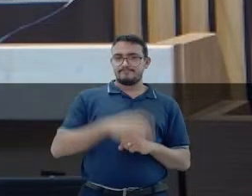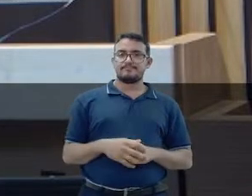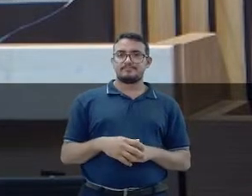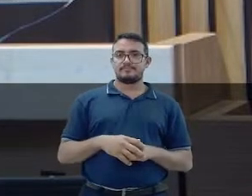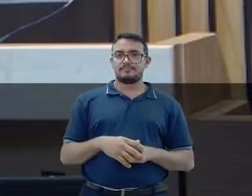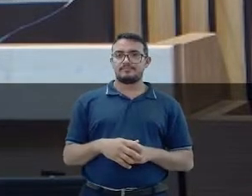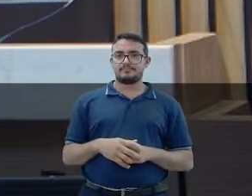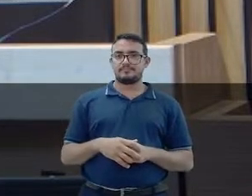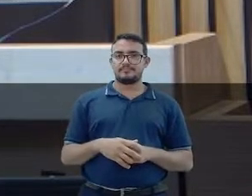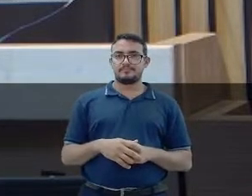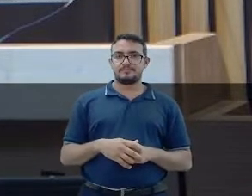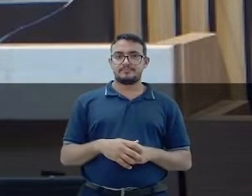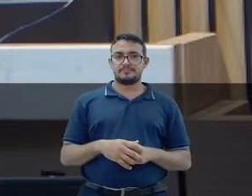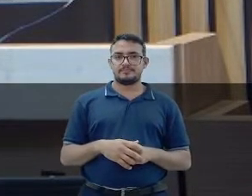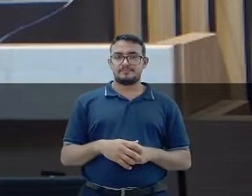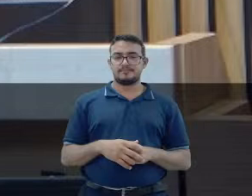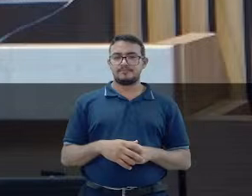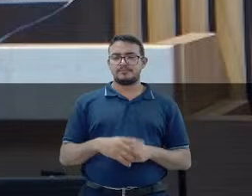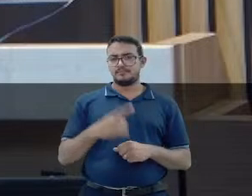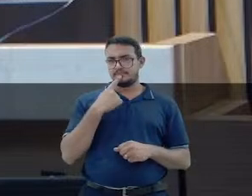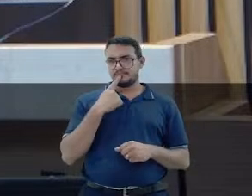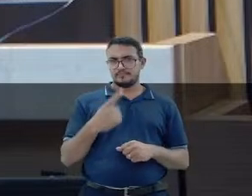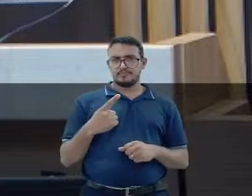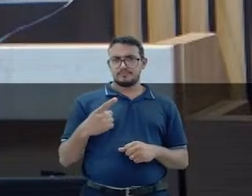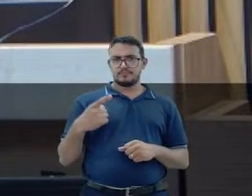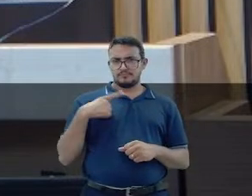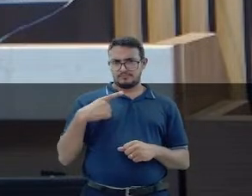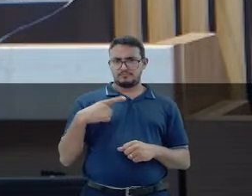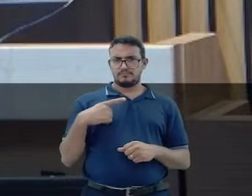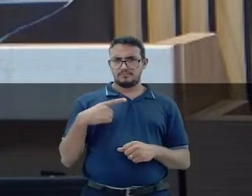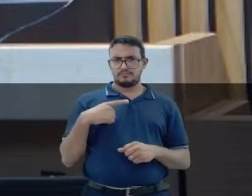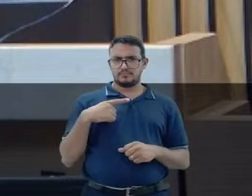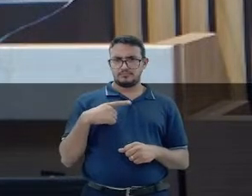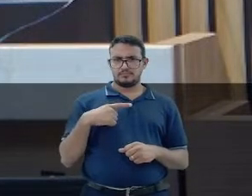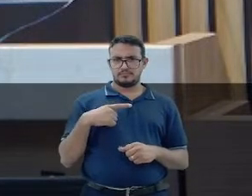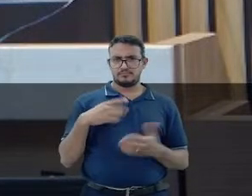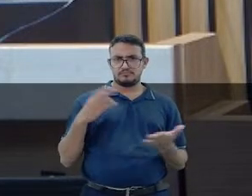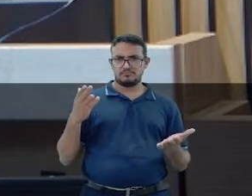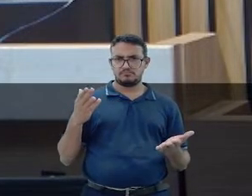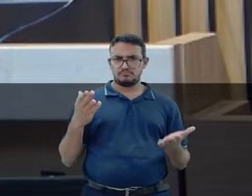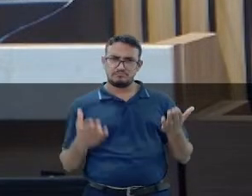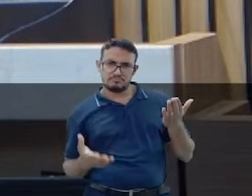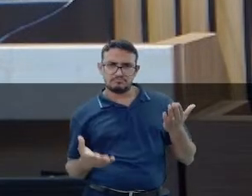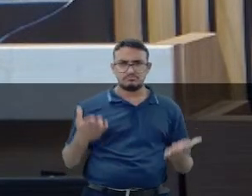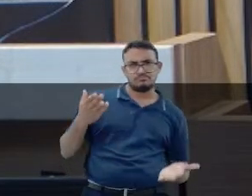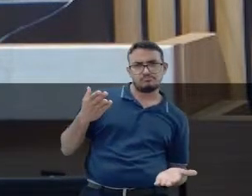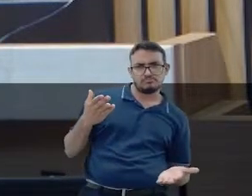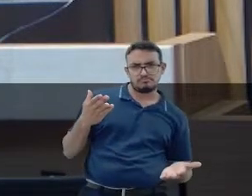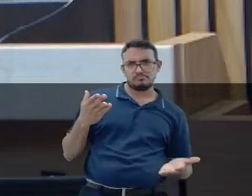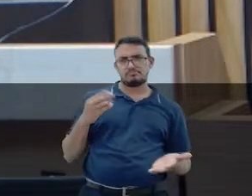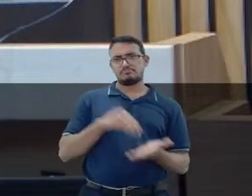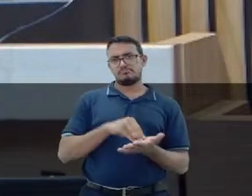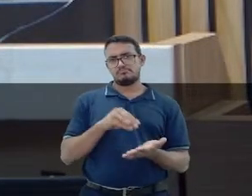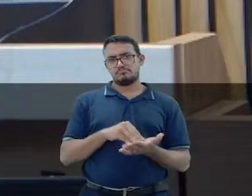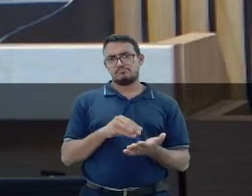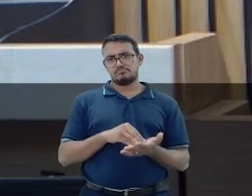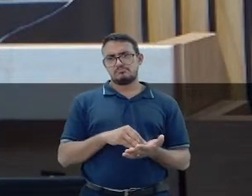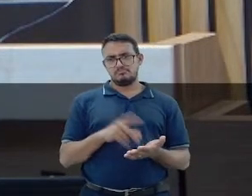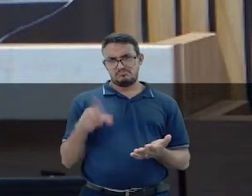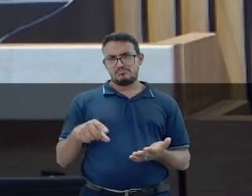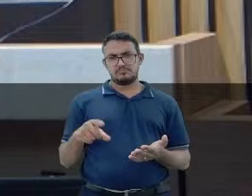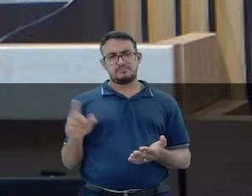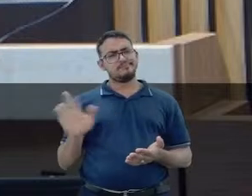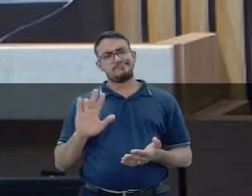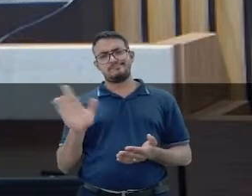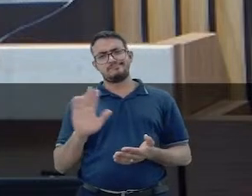hospitalares, não há falar que houve desequilíbrio na relação contratual firmada entre as partes. Eu entendo